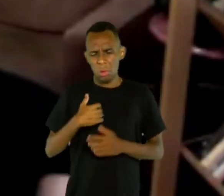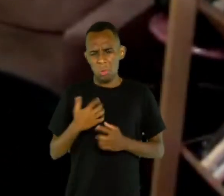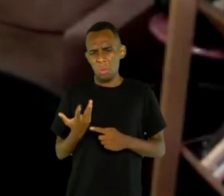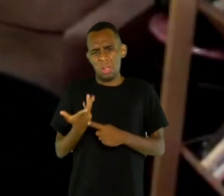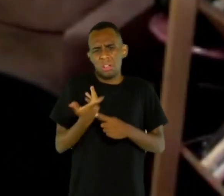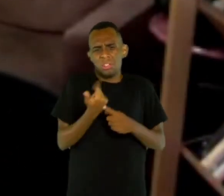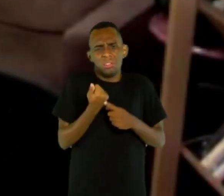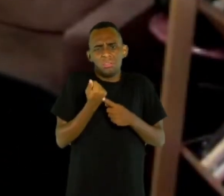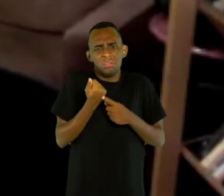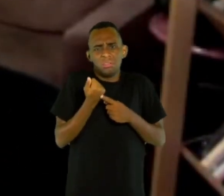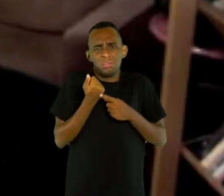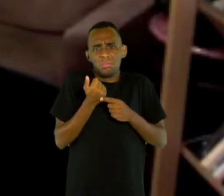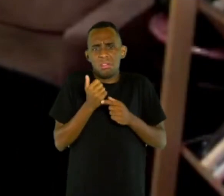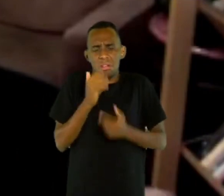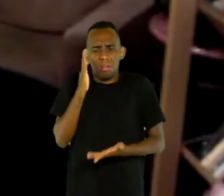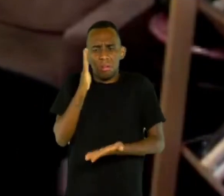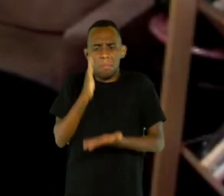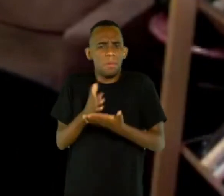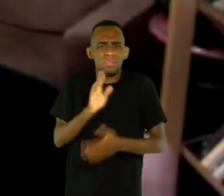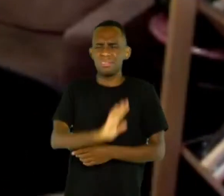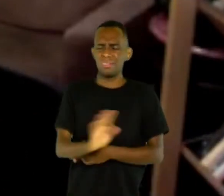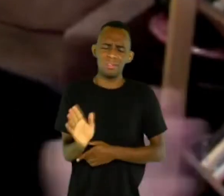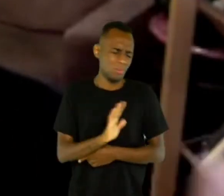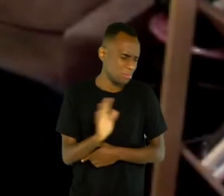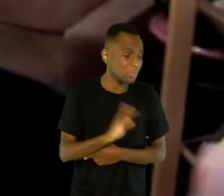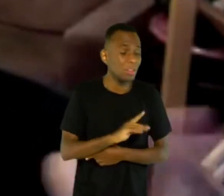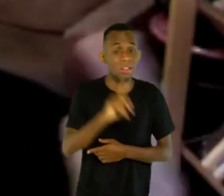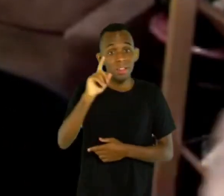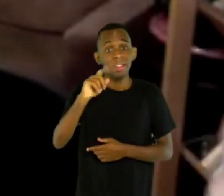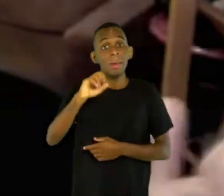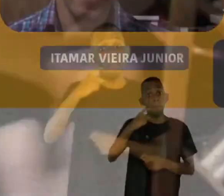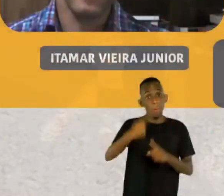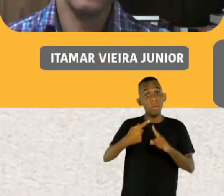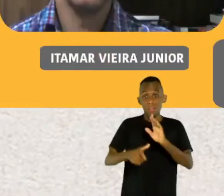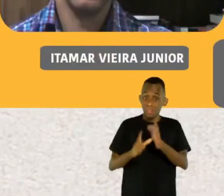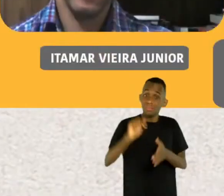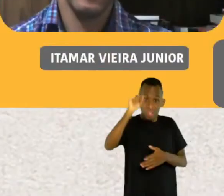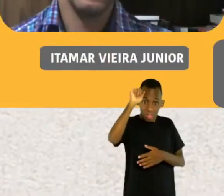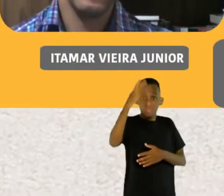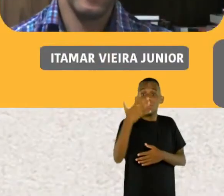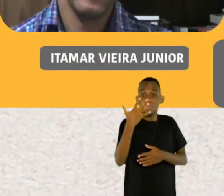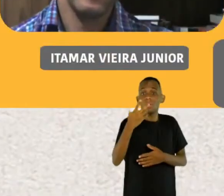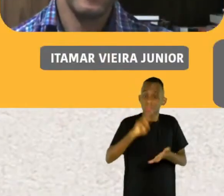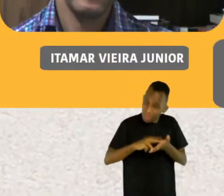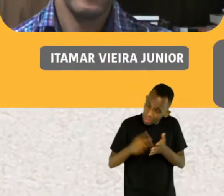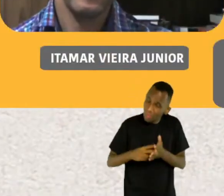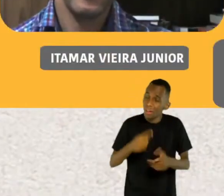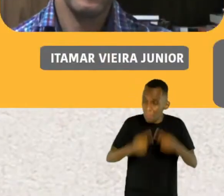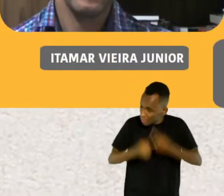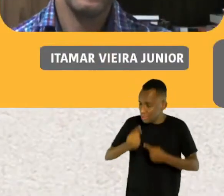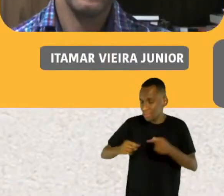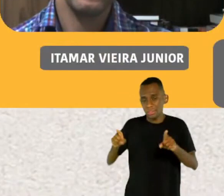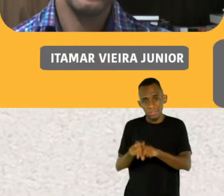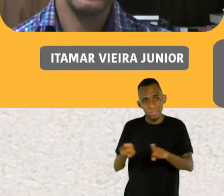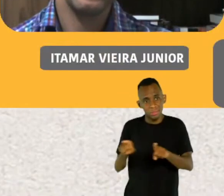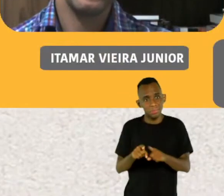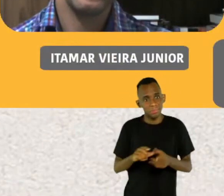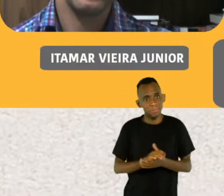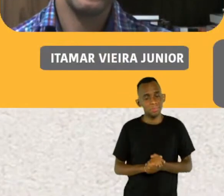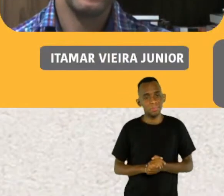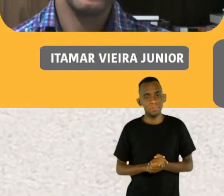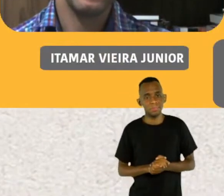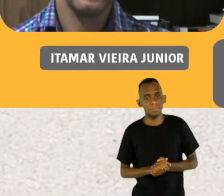isso é uma posição política, não é? Não decidir é decidir, é fazer uma escolha, né? Eu É gosto muito